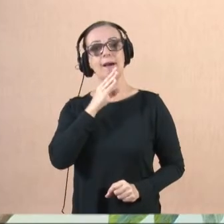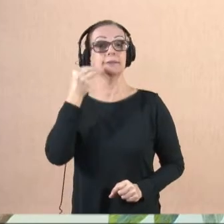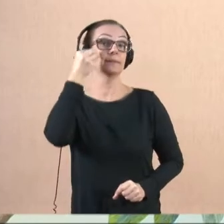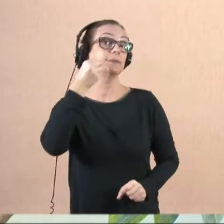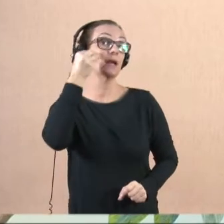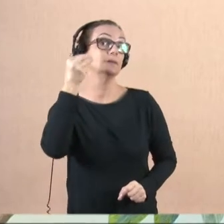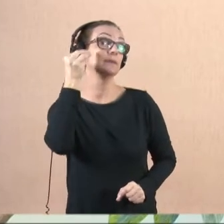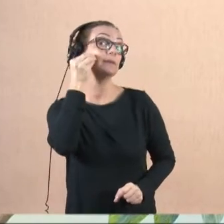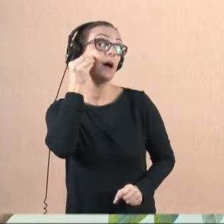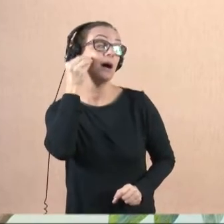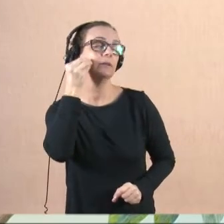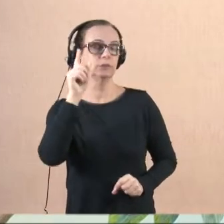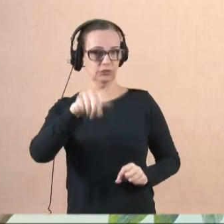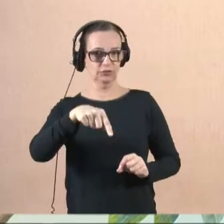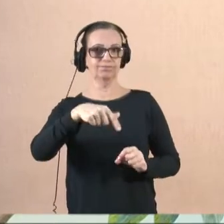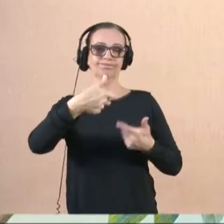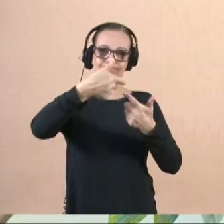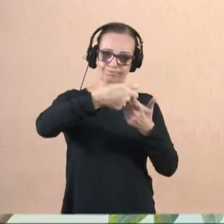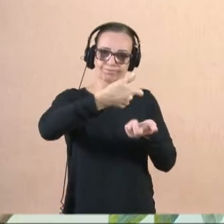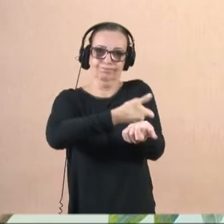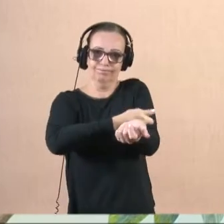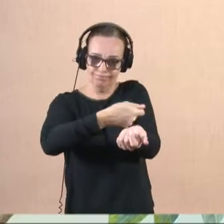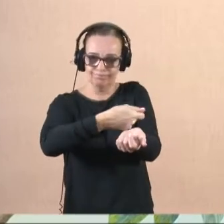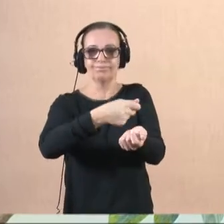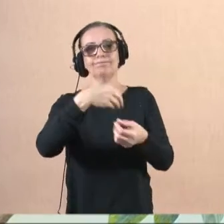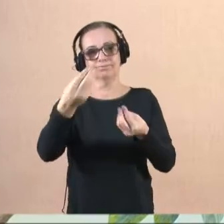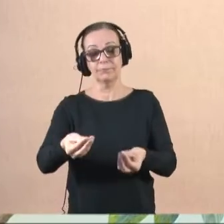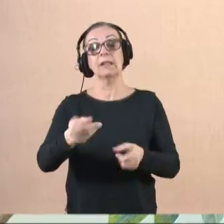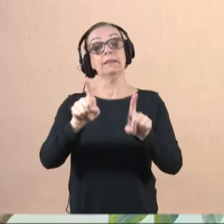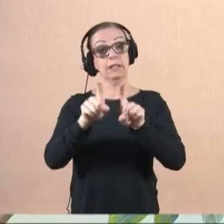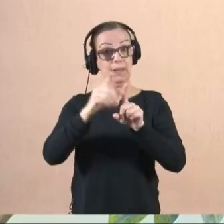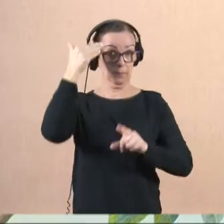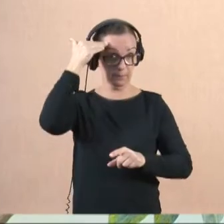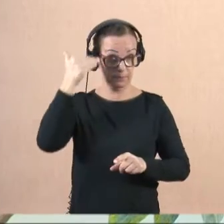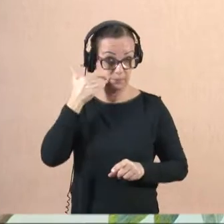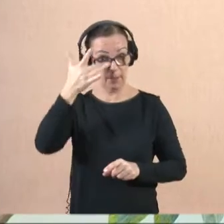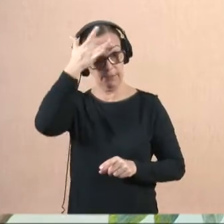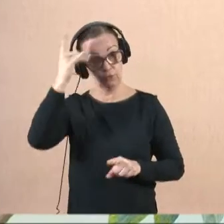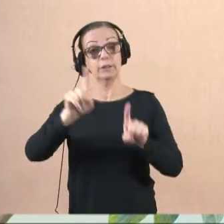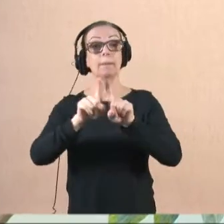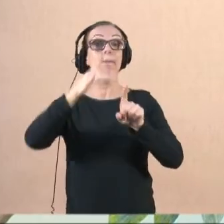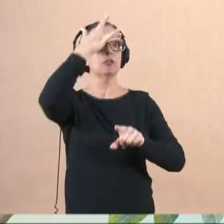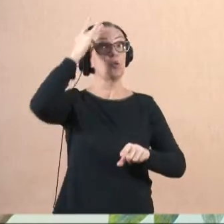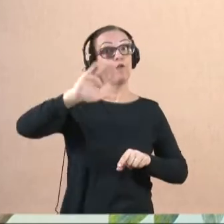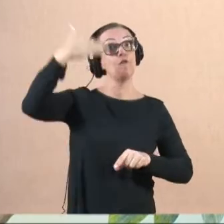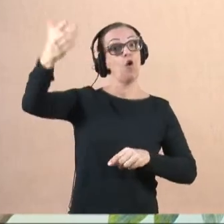testagem e tratamento tanto para os coreanos quanto para os estrangeiros